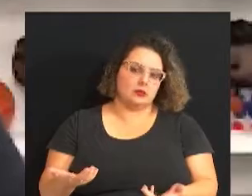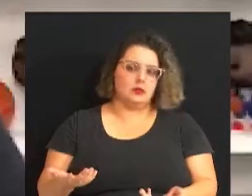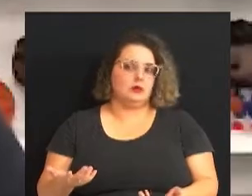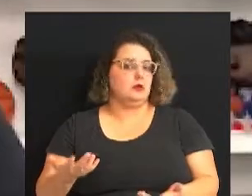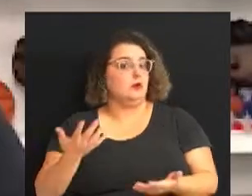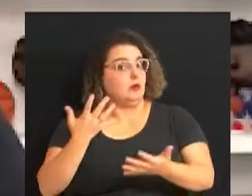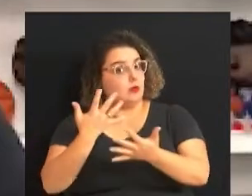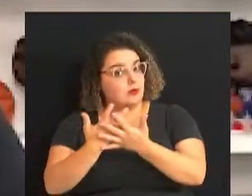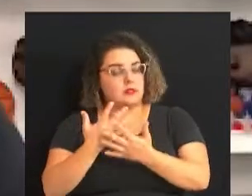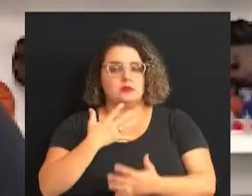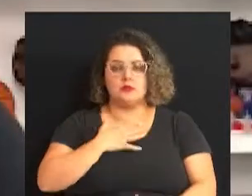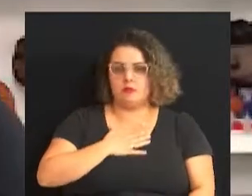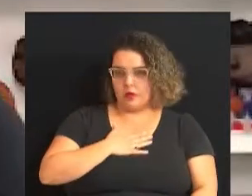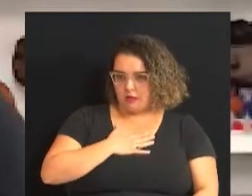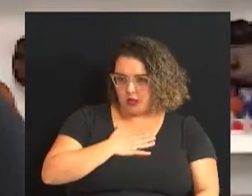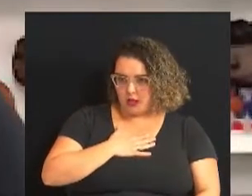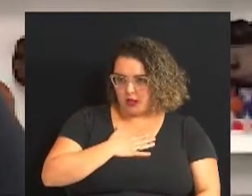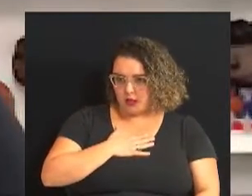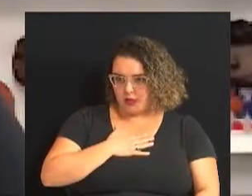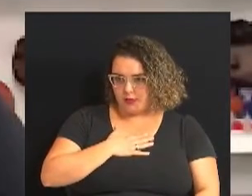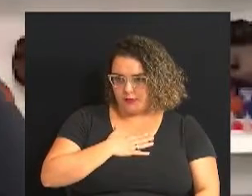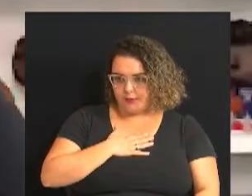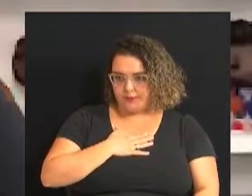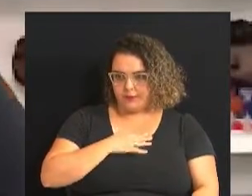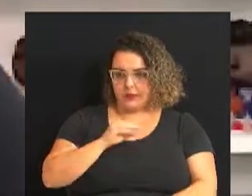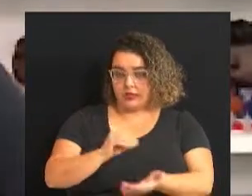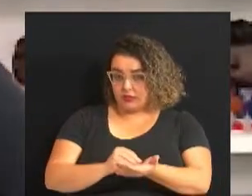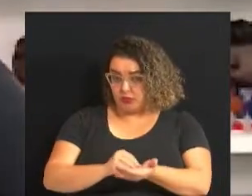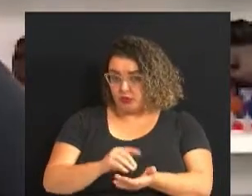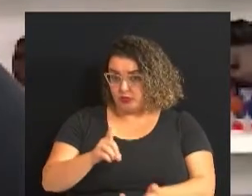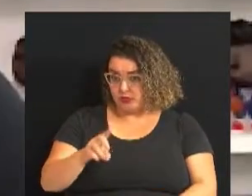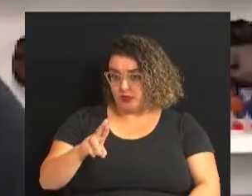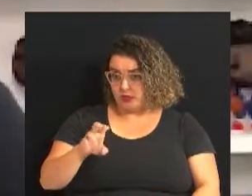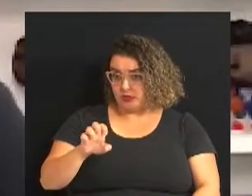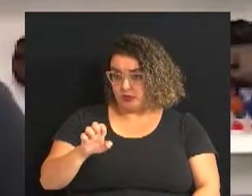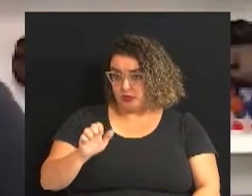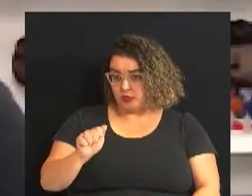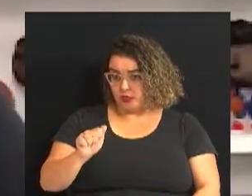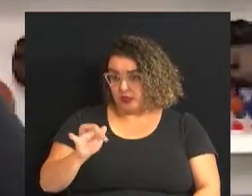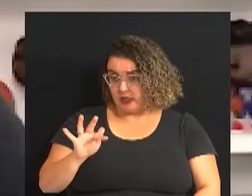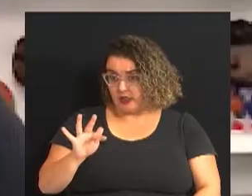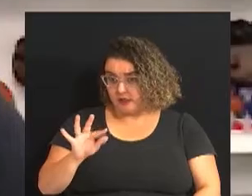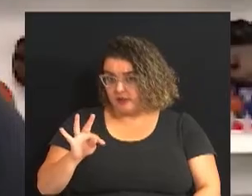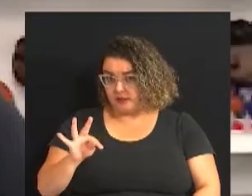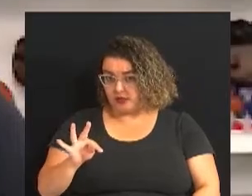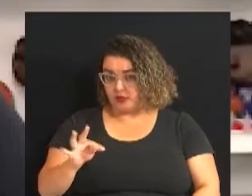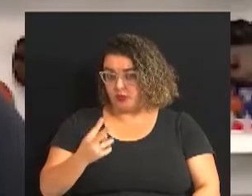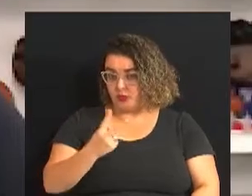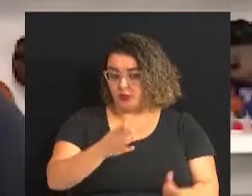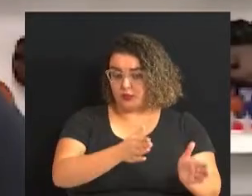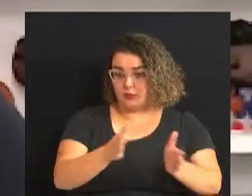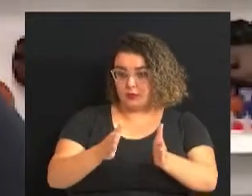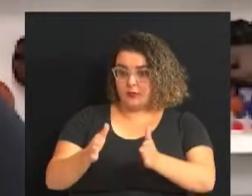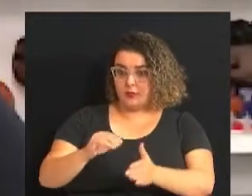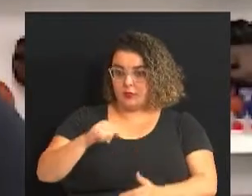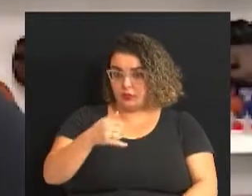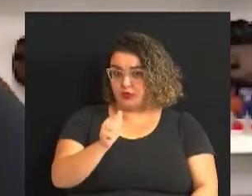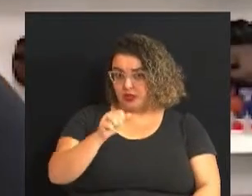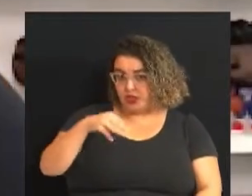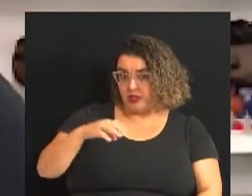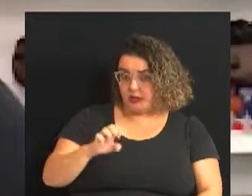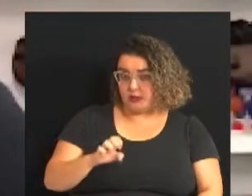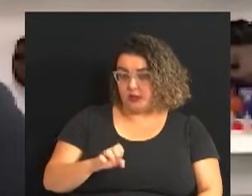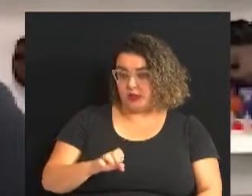mim, esse último draft, a gente teve 2 momentos bem legais. Um do Jaden Ivey, que é um cara que jogou